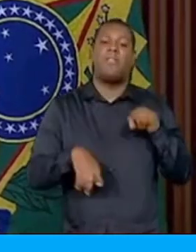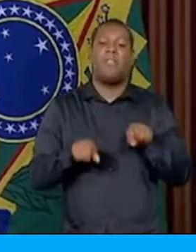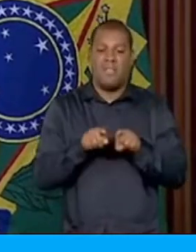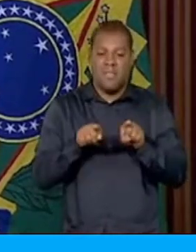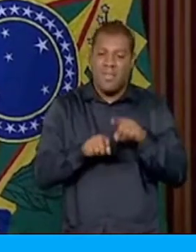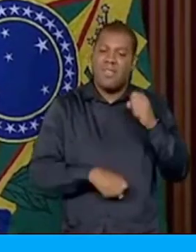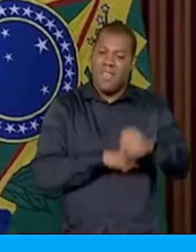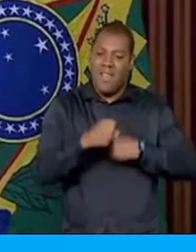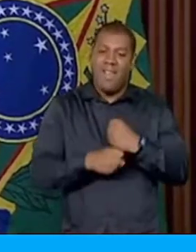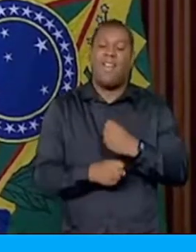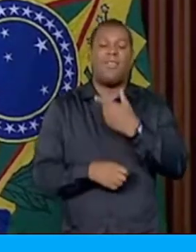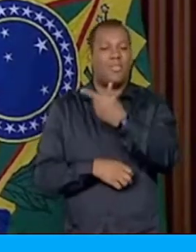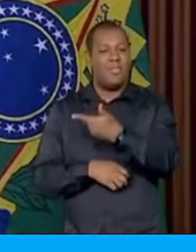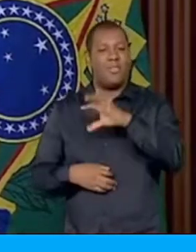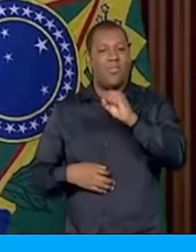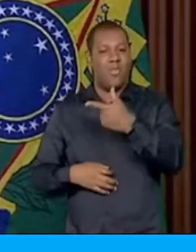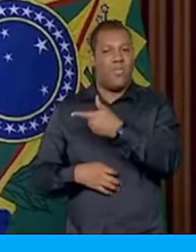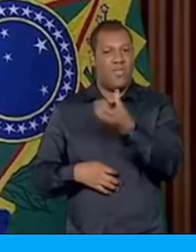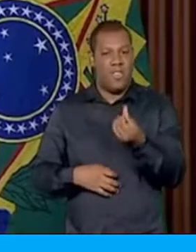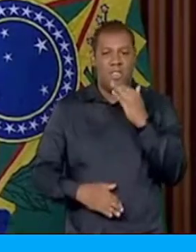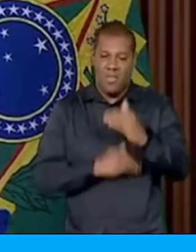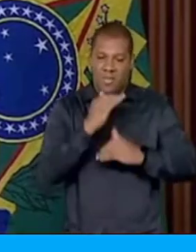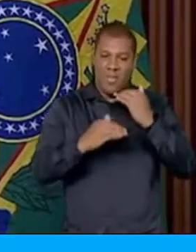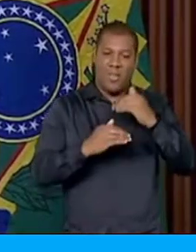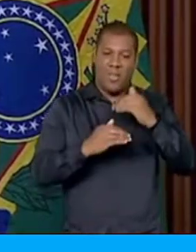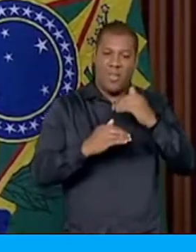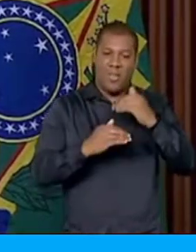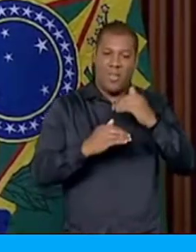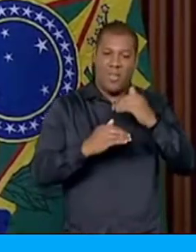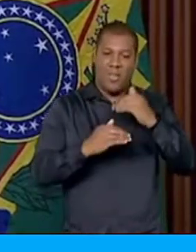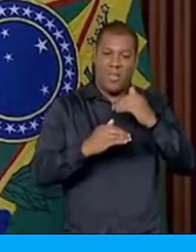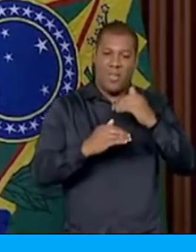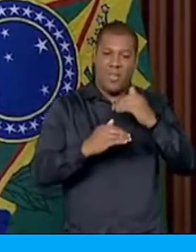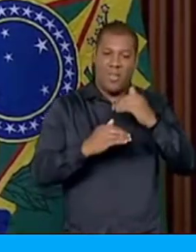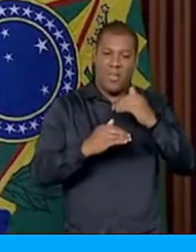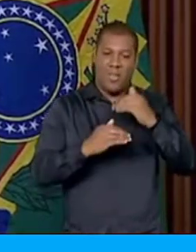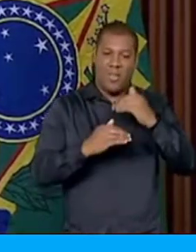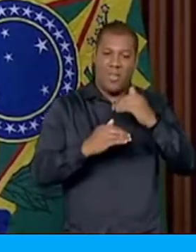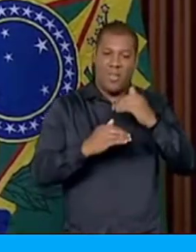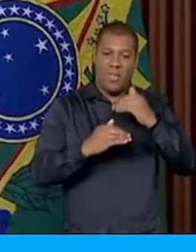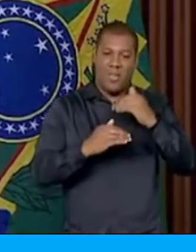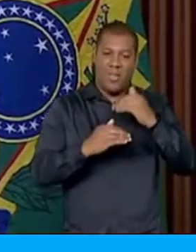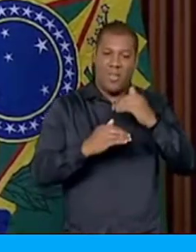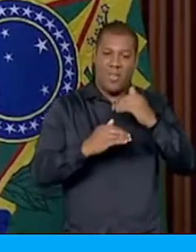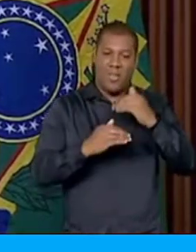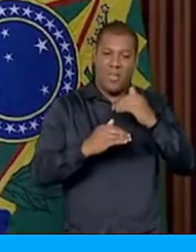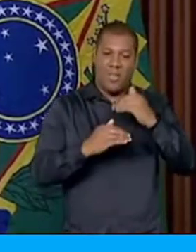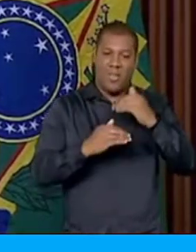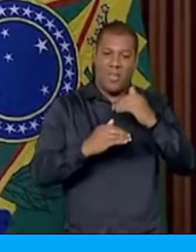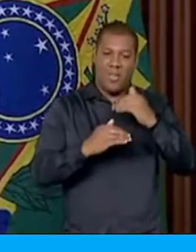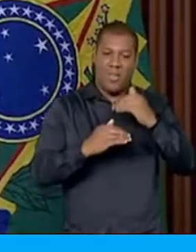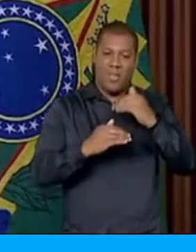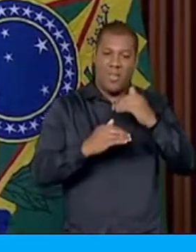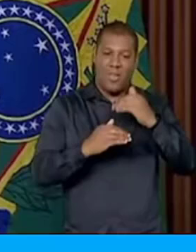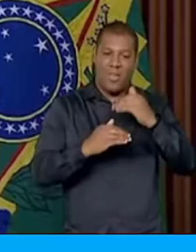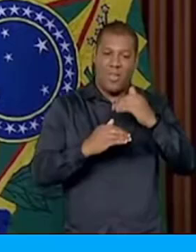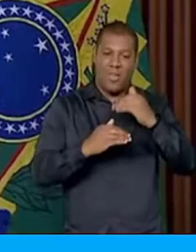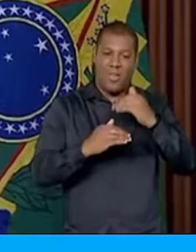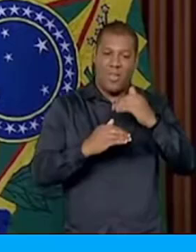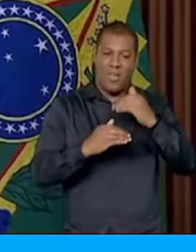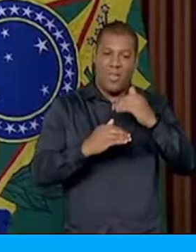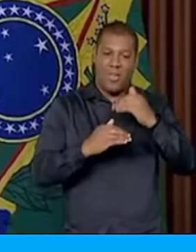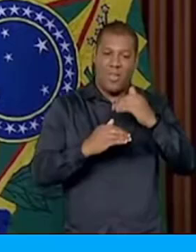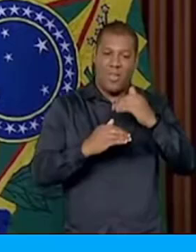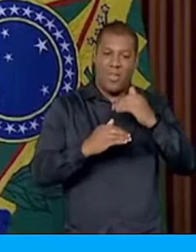E esse crescimento significa que o povo vai melhorar de vida. Editoriais, né? A resposta dele aos